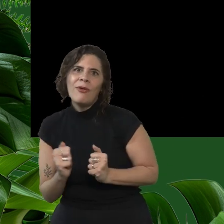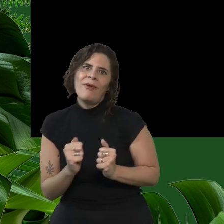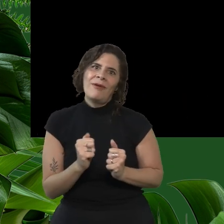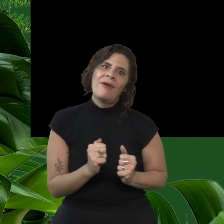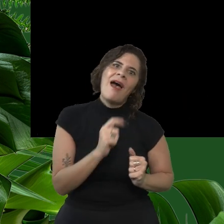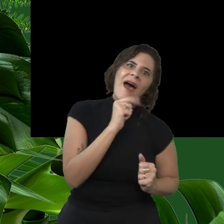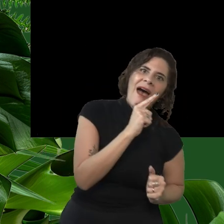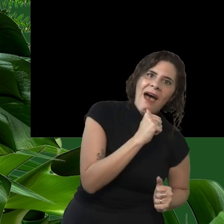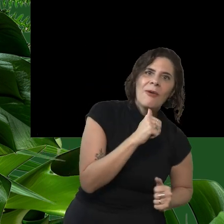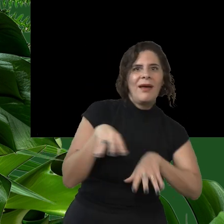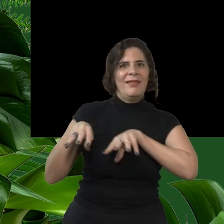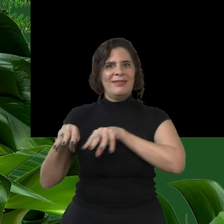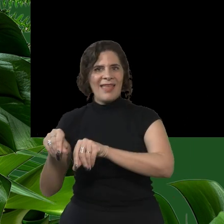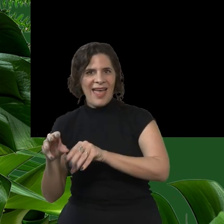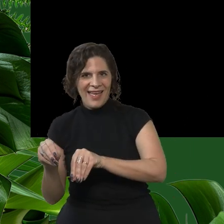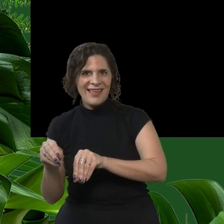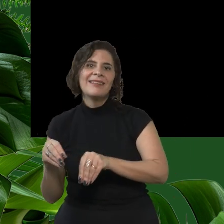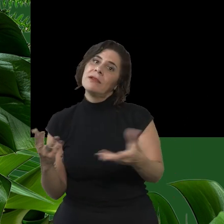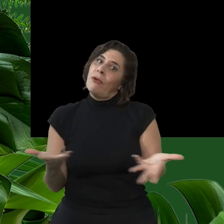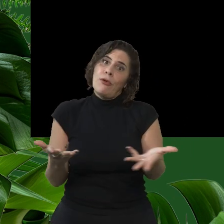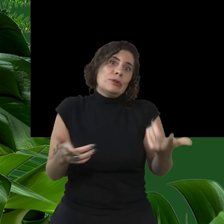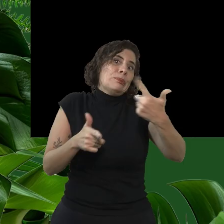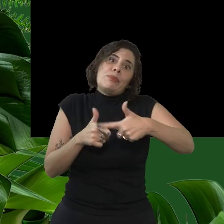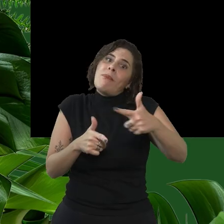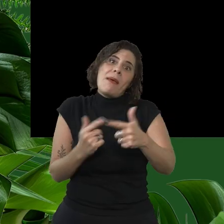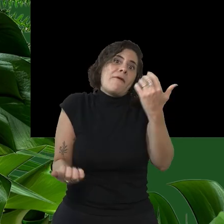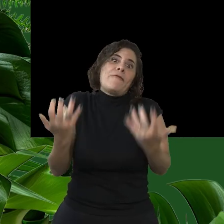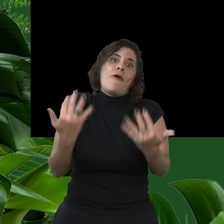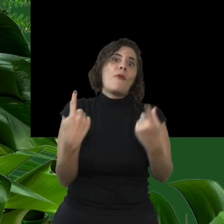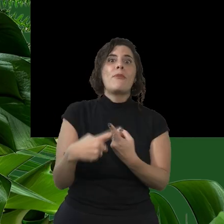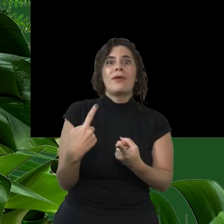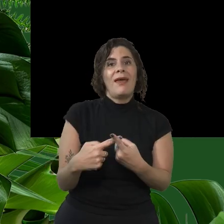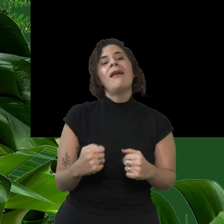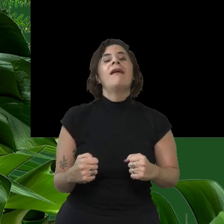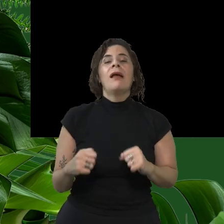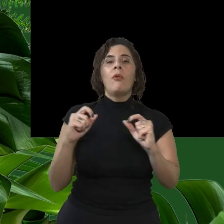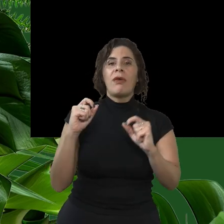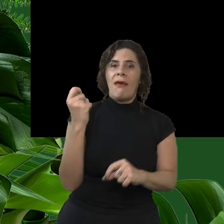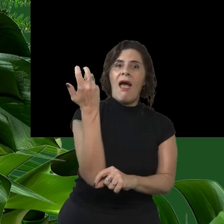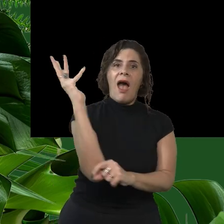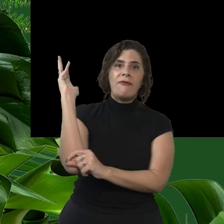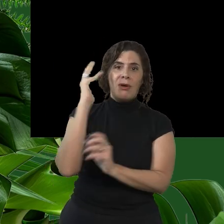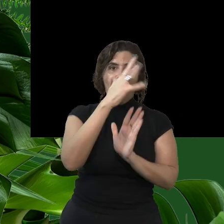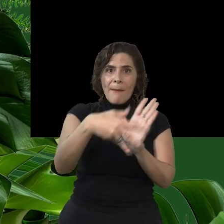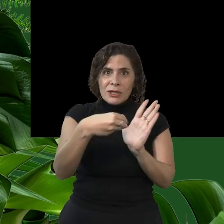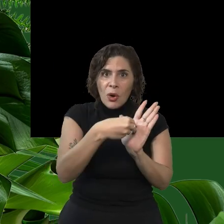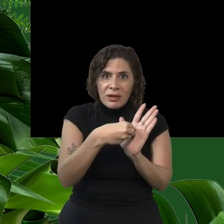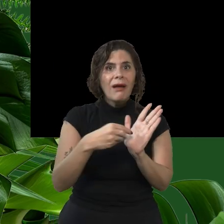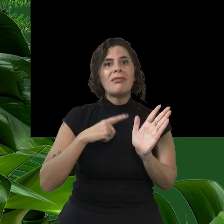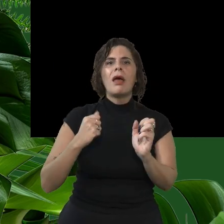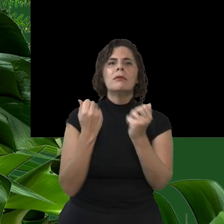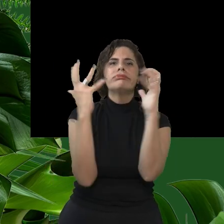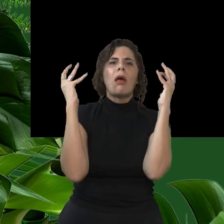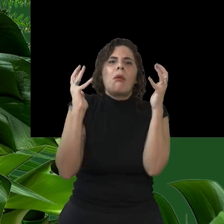hoje é um grande problema, né? A floresta amazônica tem perdido áreas consideráveis, o desmatamento tem aumentado. Então, tudo